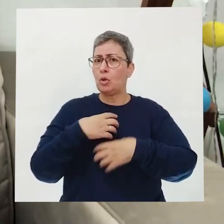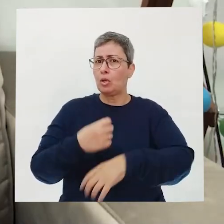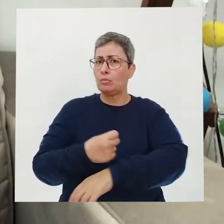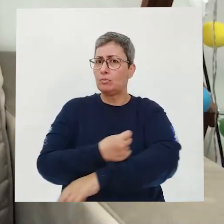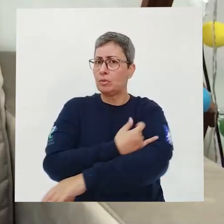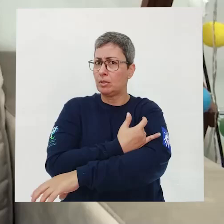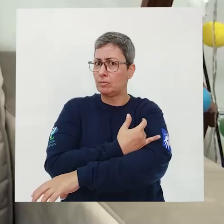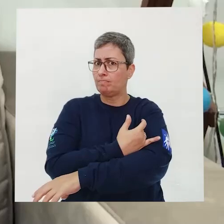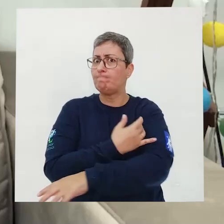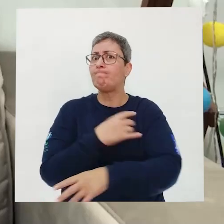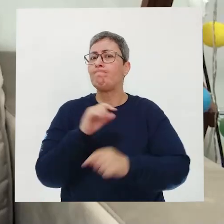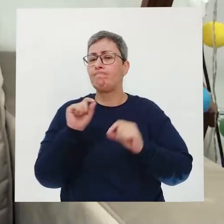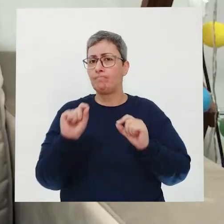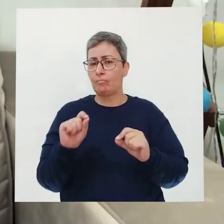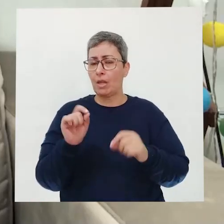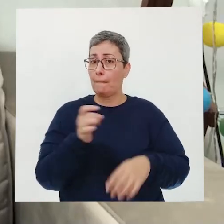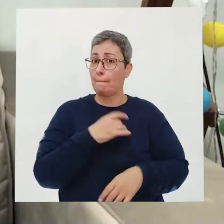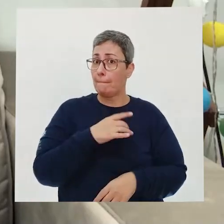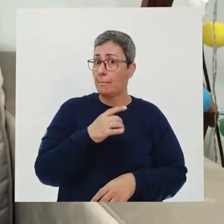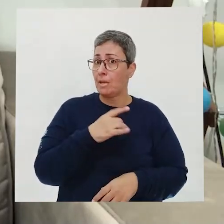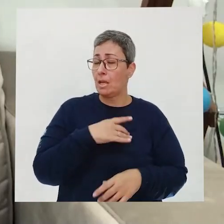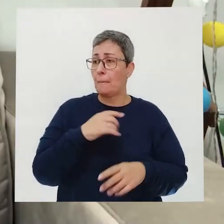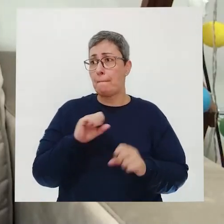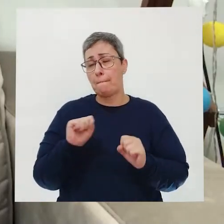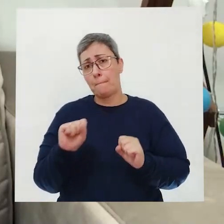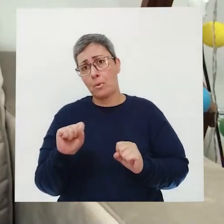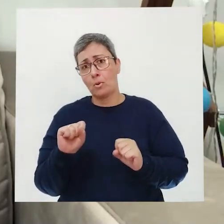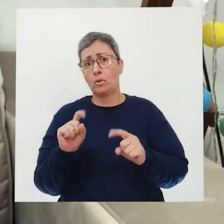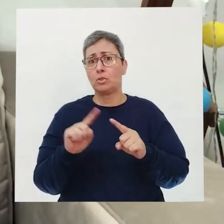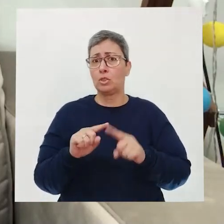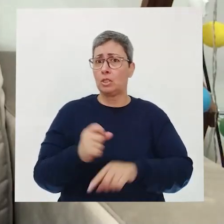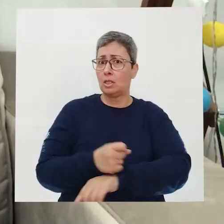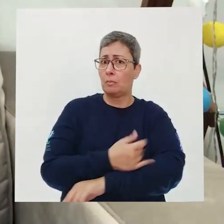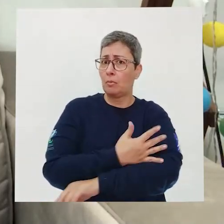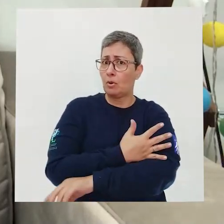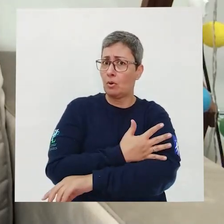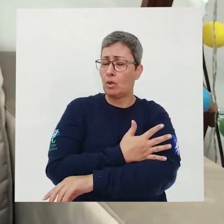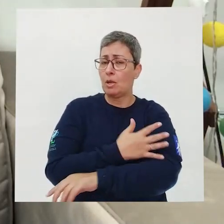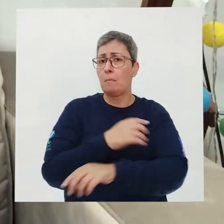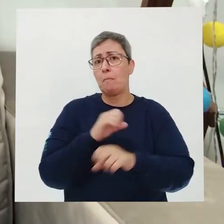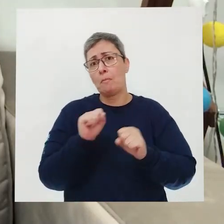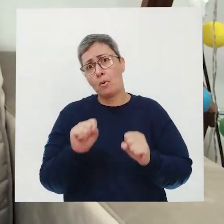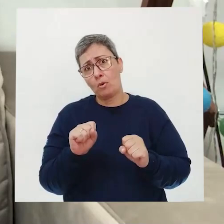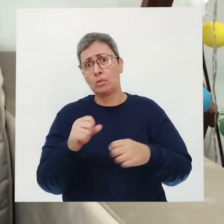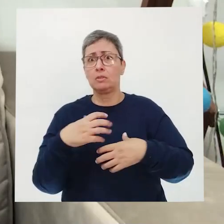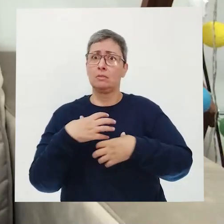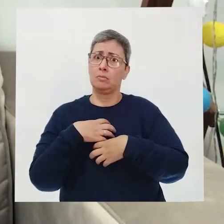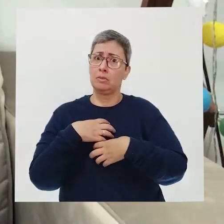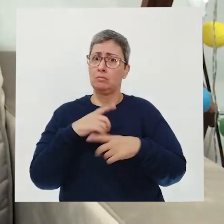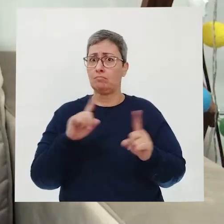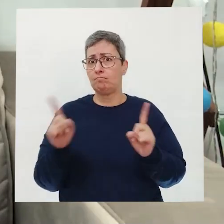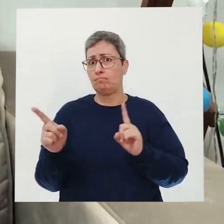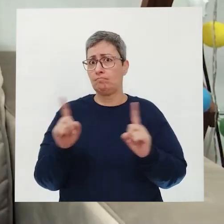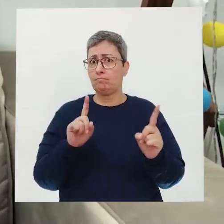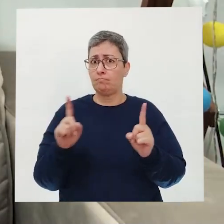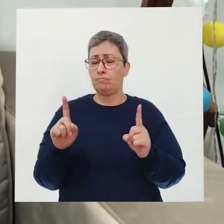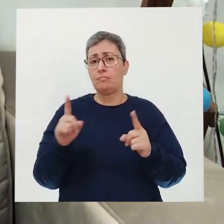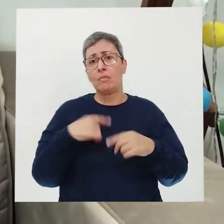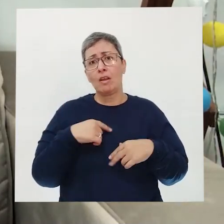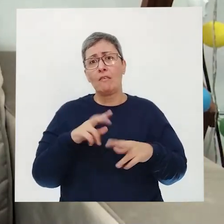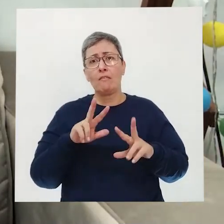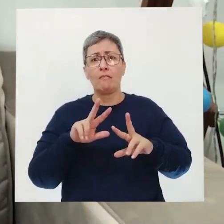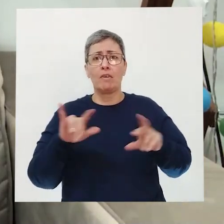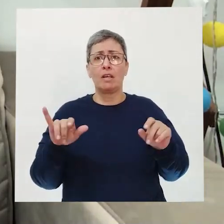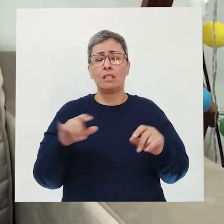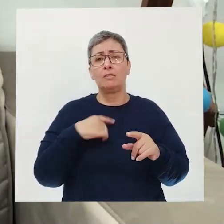e emoção. Medo pode ser emoção e pode ser sentimento, né? A gente vai fazer